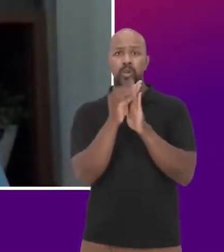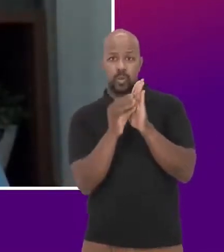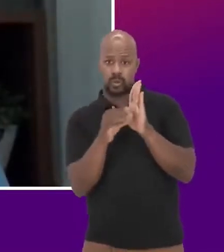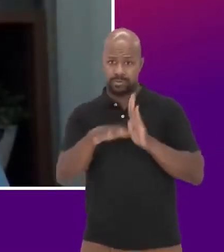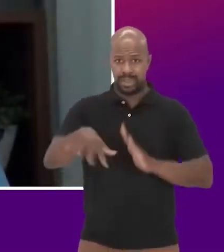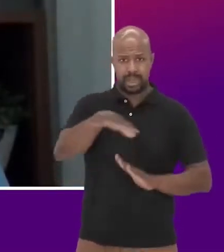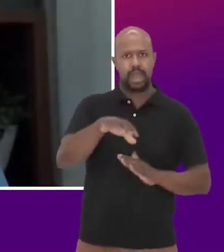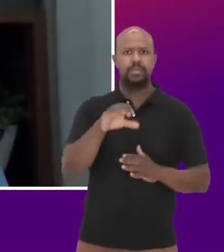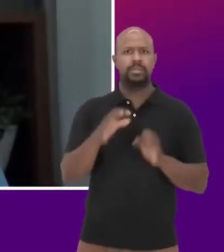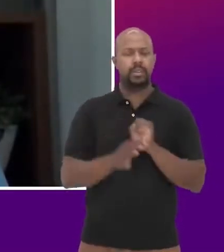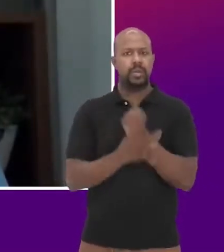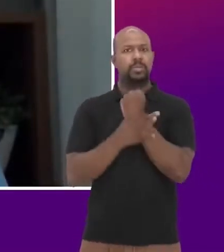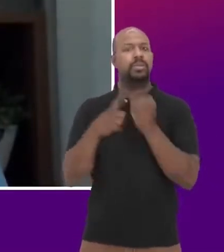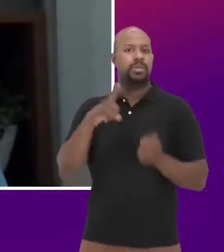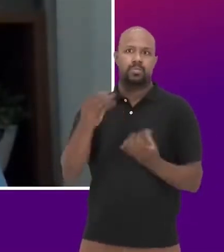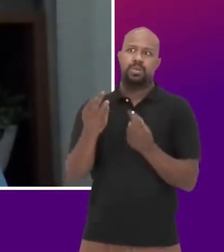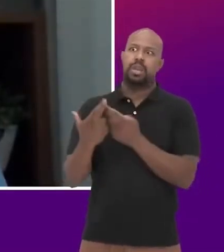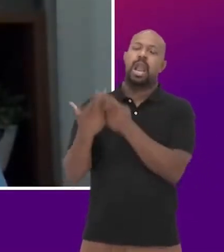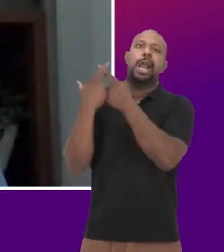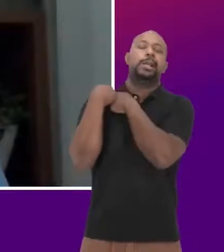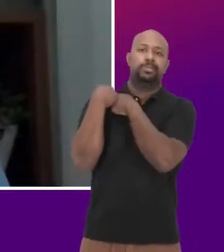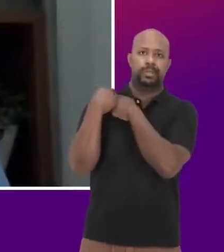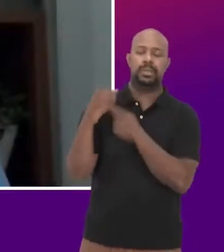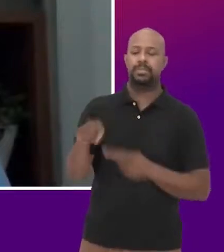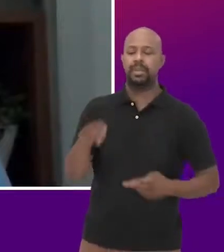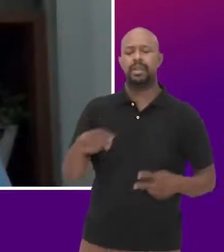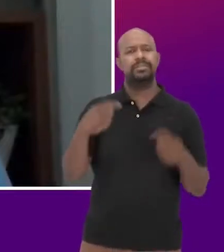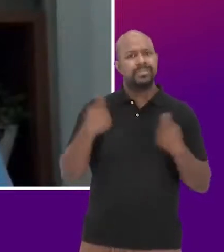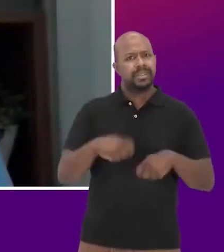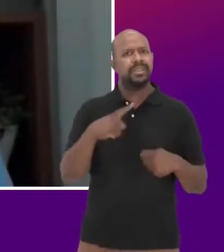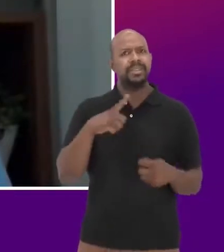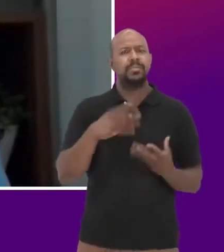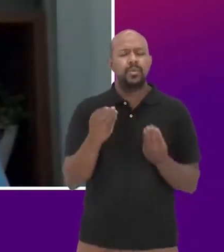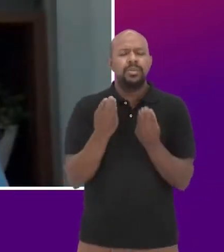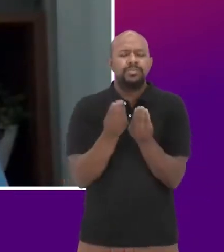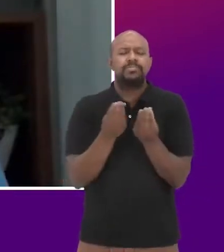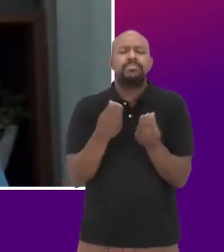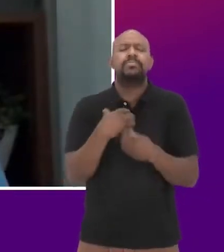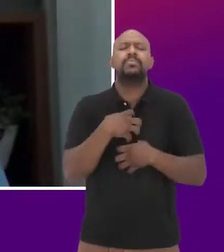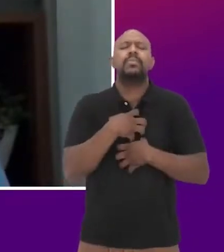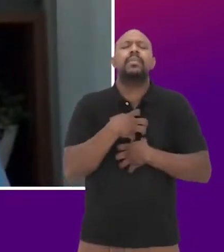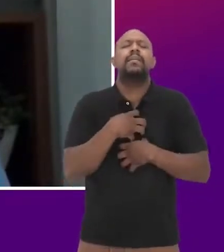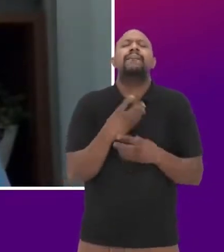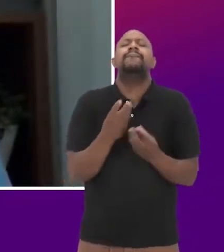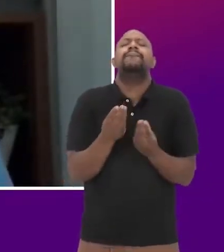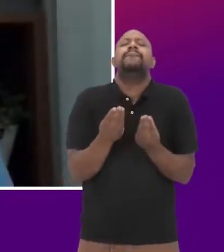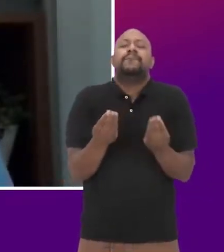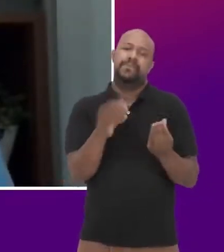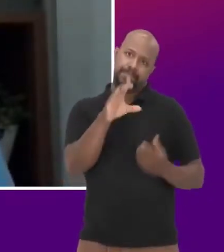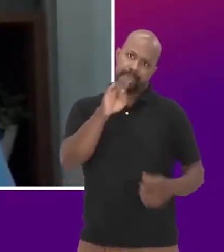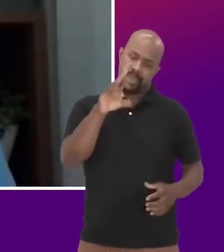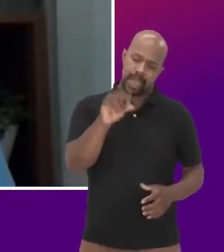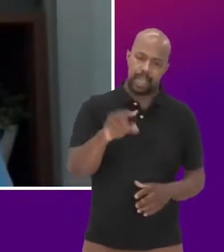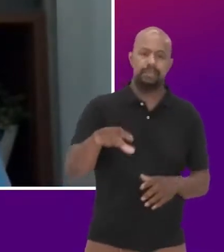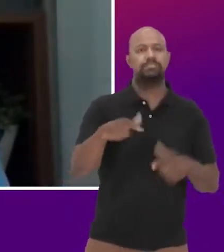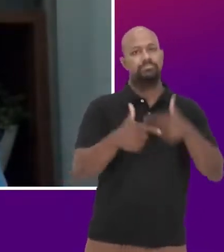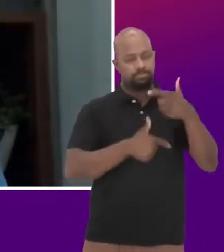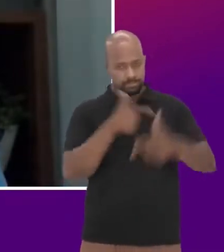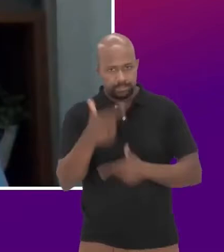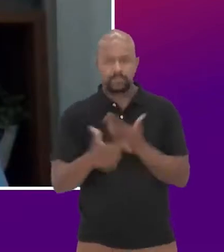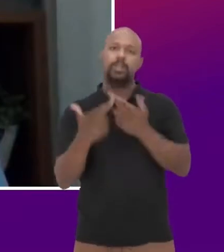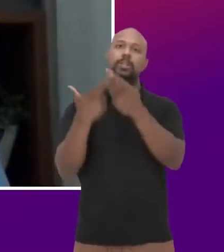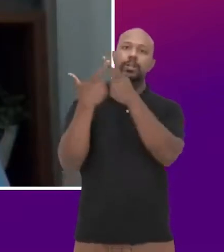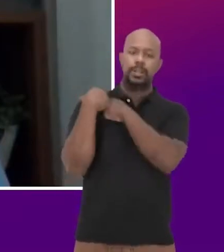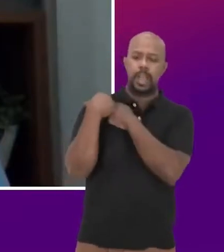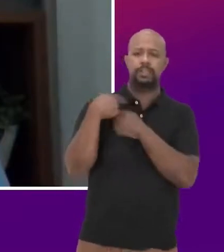mercado segurador tem muito essa responsabilidade, né? Tem que ter muita sensibilidade. Aí, obviamente, trabalhar com a